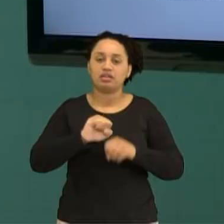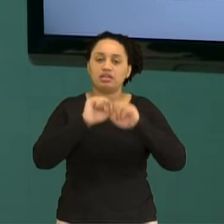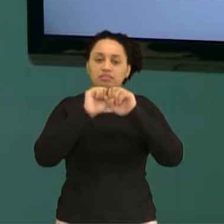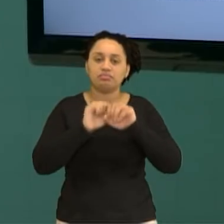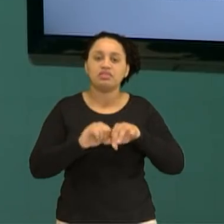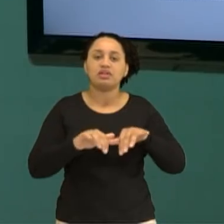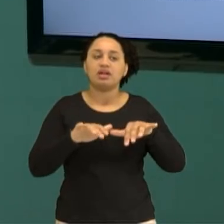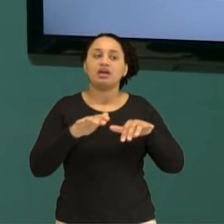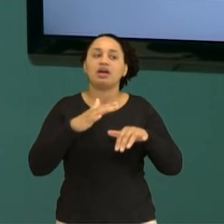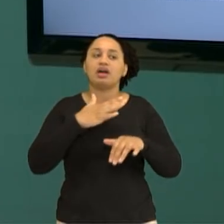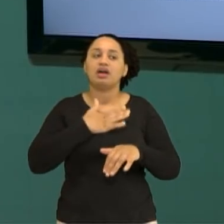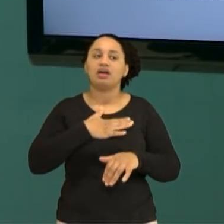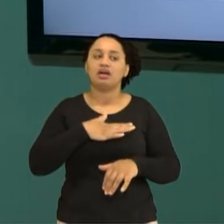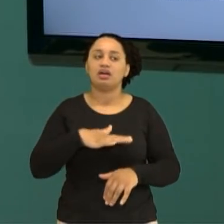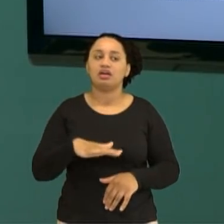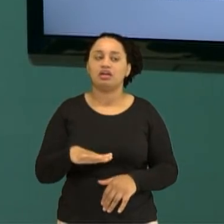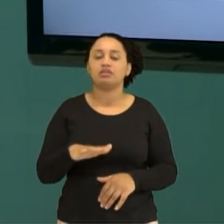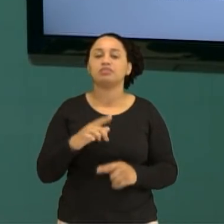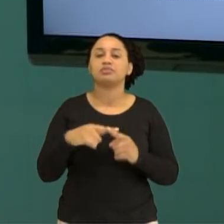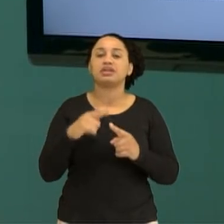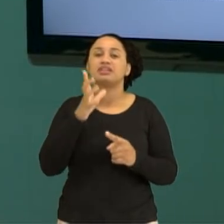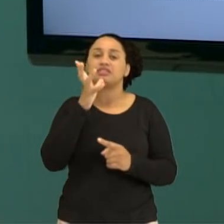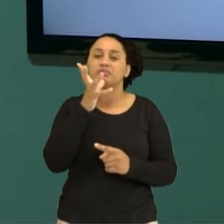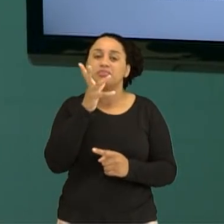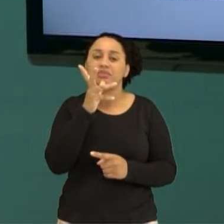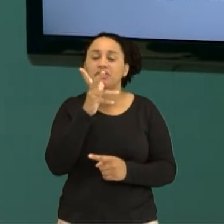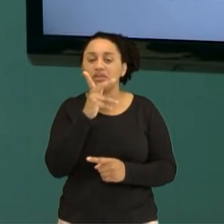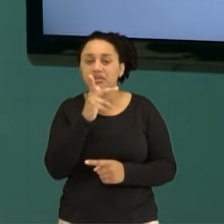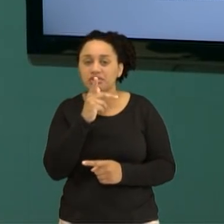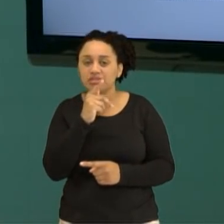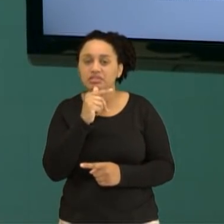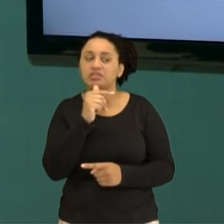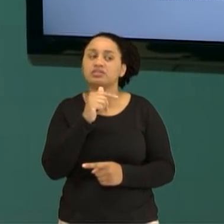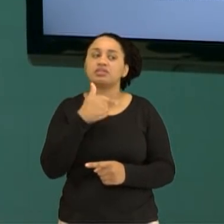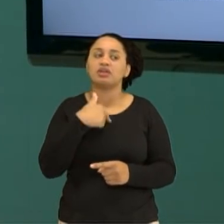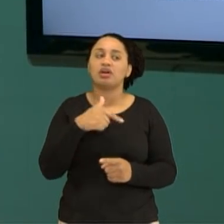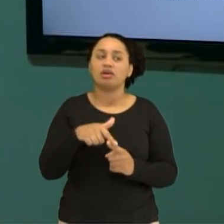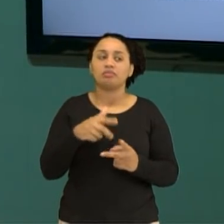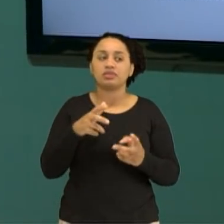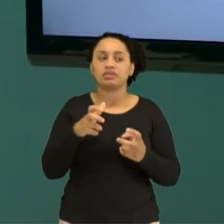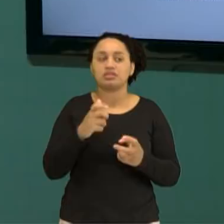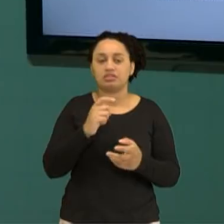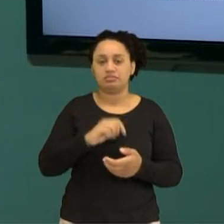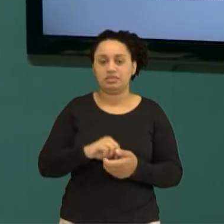é muito lento, né? A apneia é quando a pessoa, ela inspira,